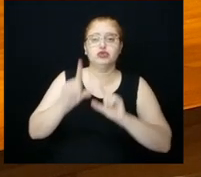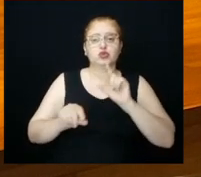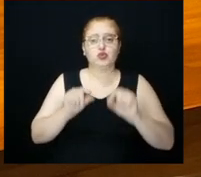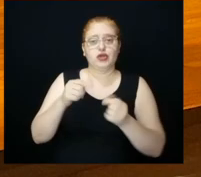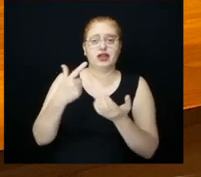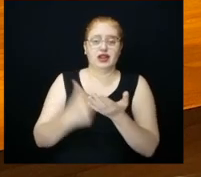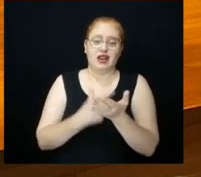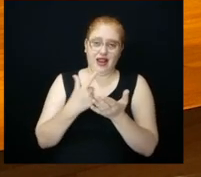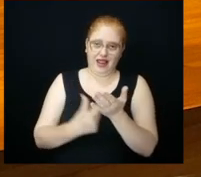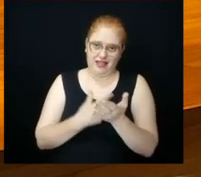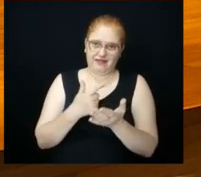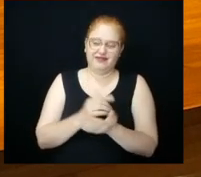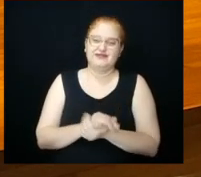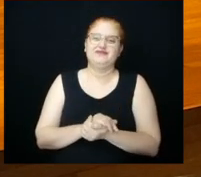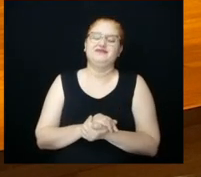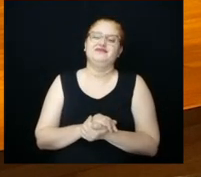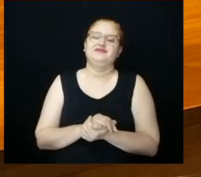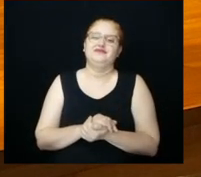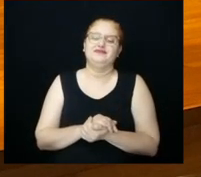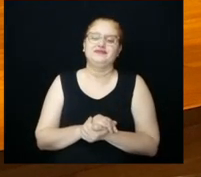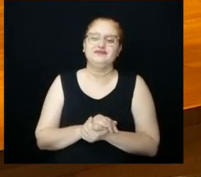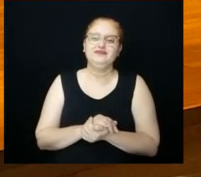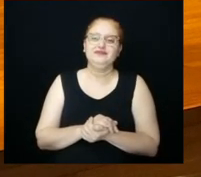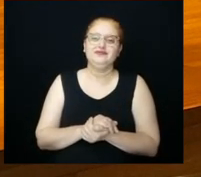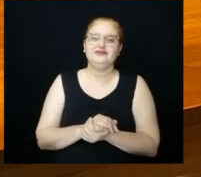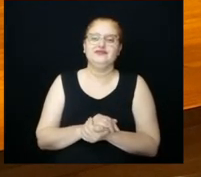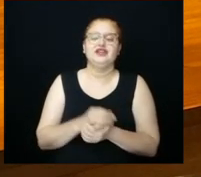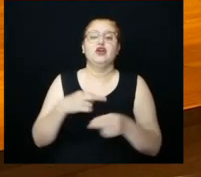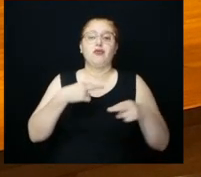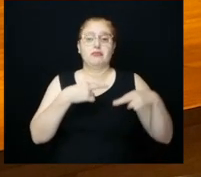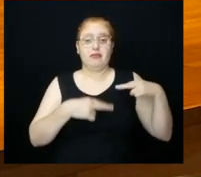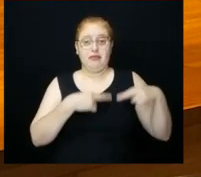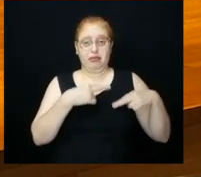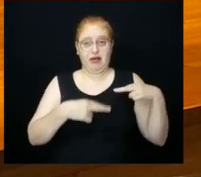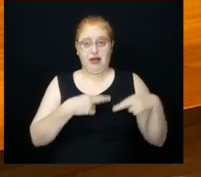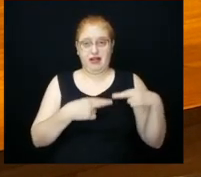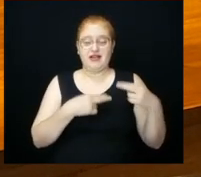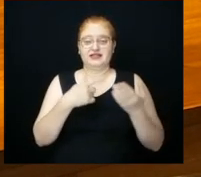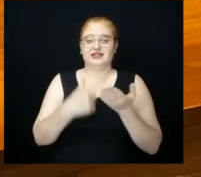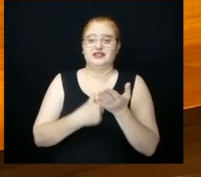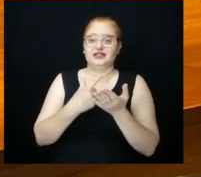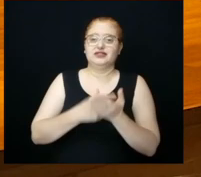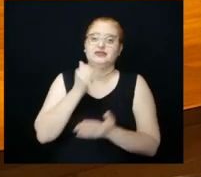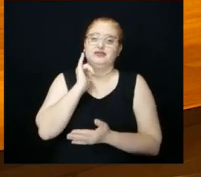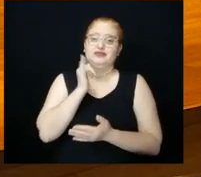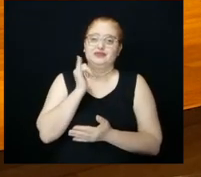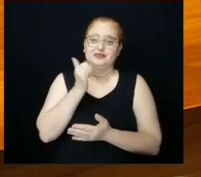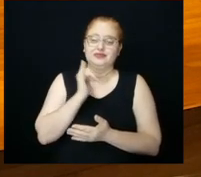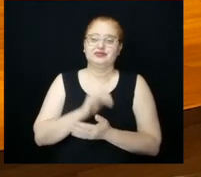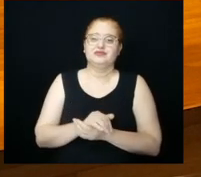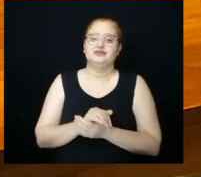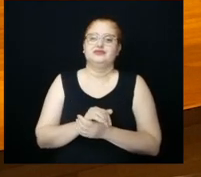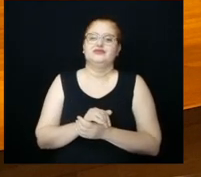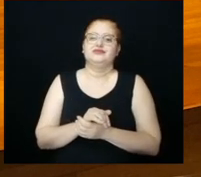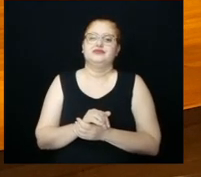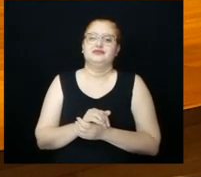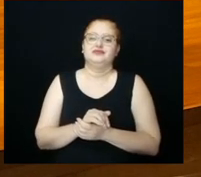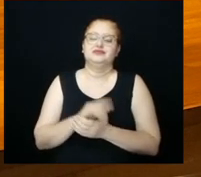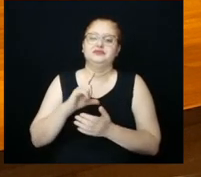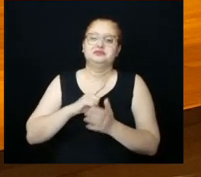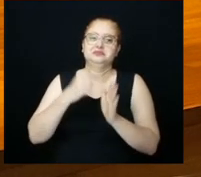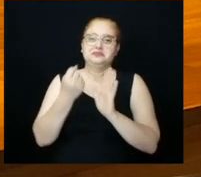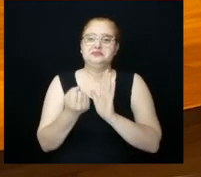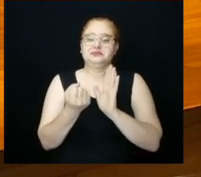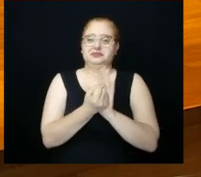textos, é muito bom, né? Estou falando de dramaturgia, algumas obras, romances ou livro de contos mais emblemáticos.